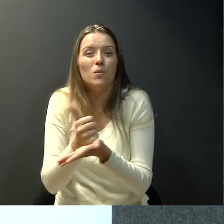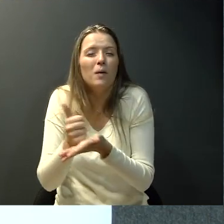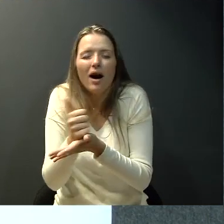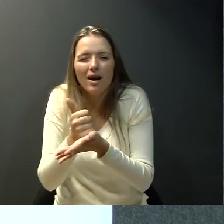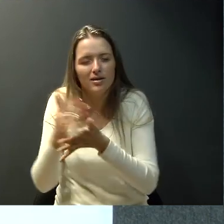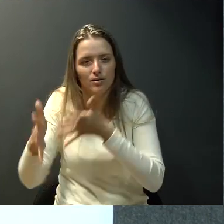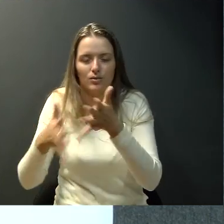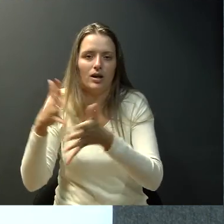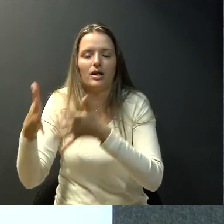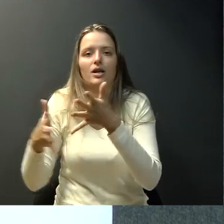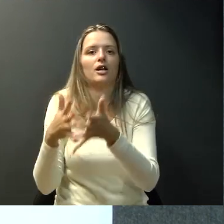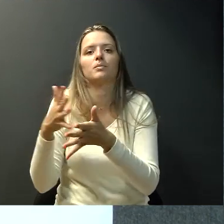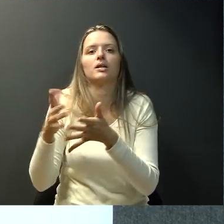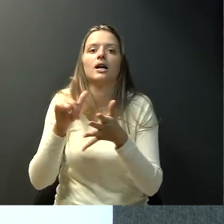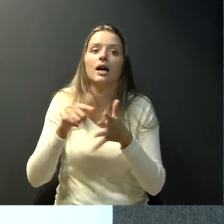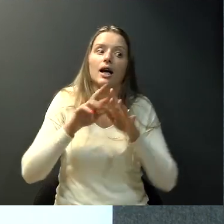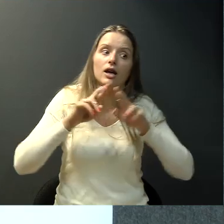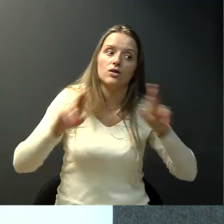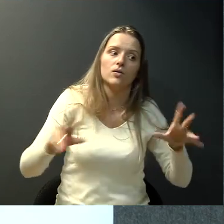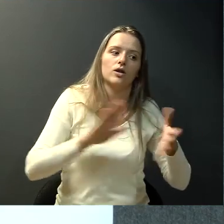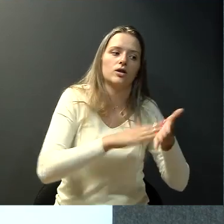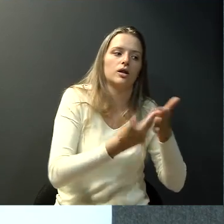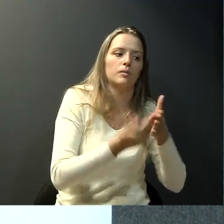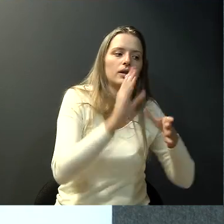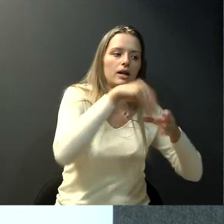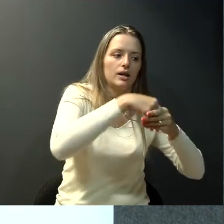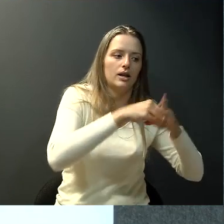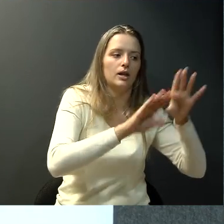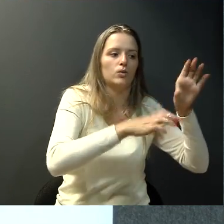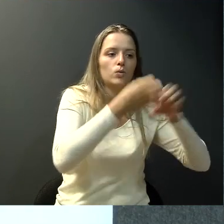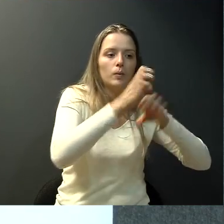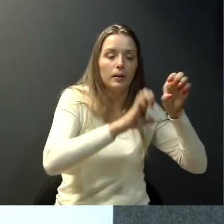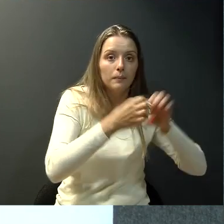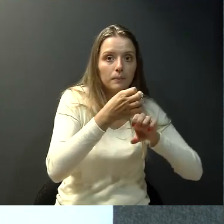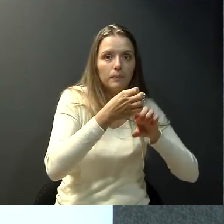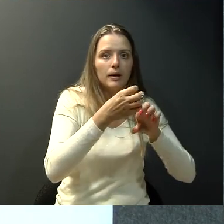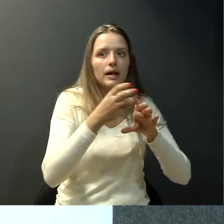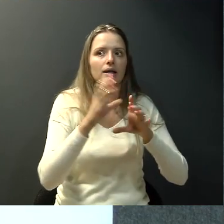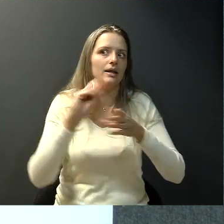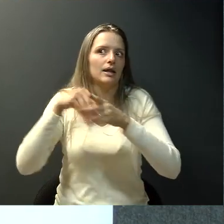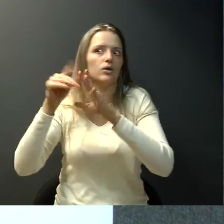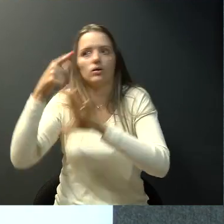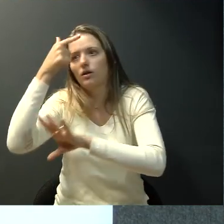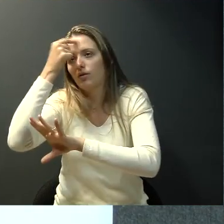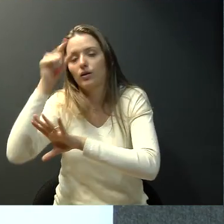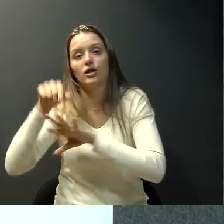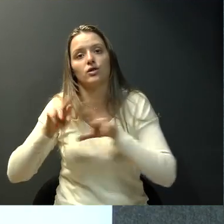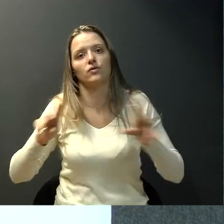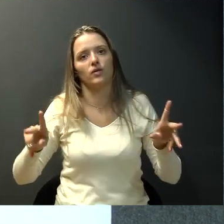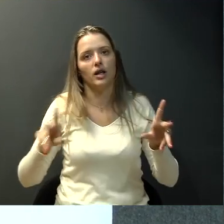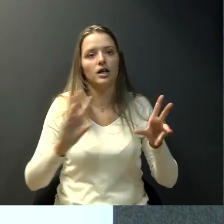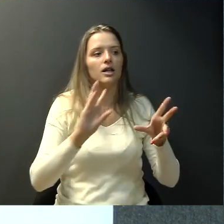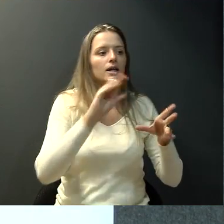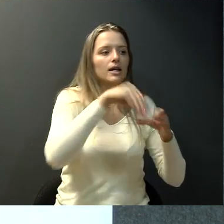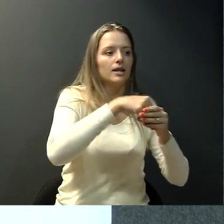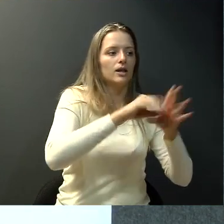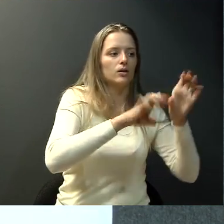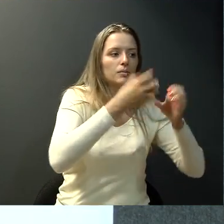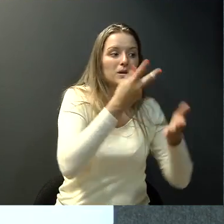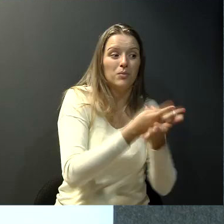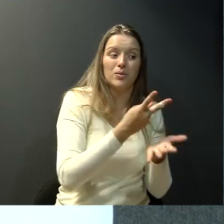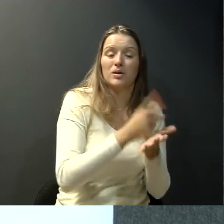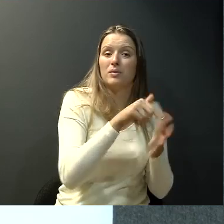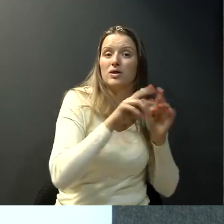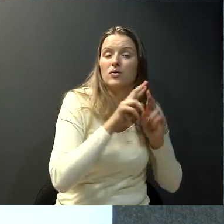jeito para que eles entendam, que é diferente de tu interpretar numa faculdade, interpretar numa empresa que são chão de fábrica, é